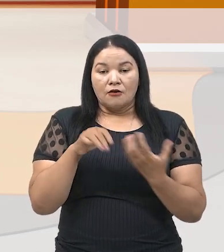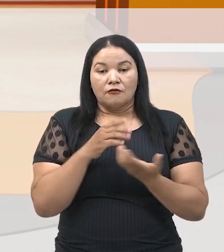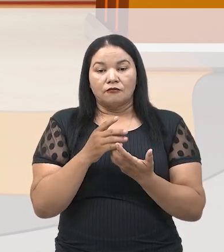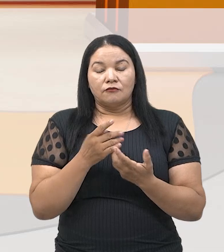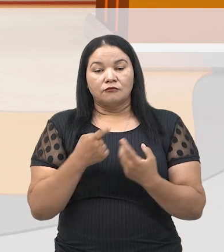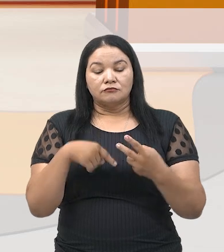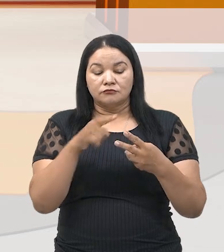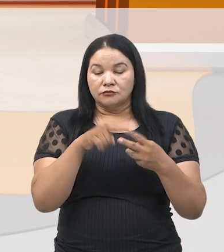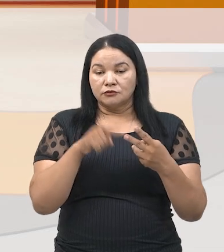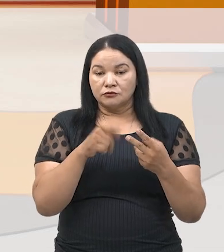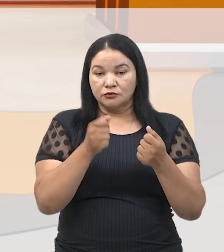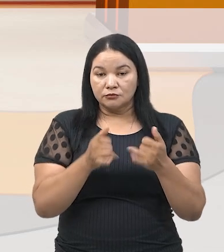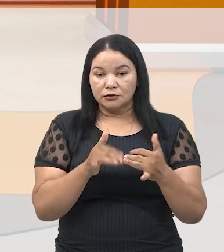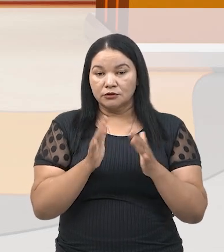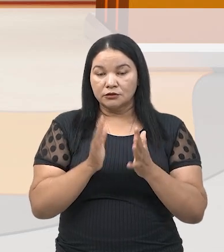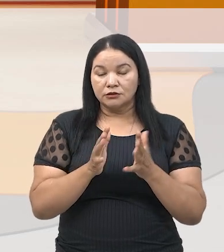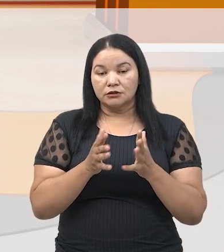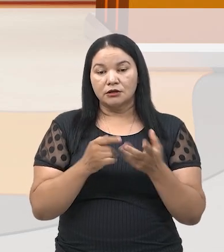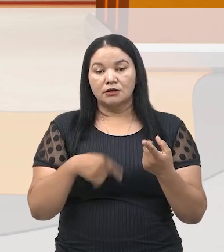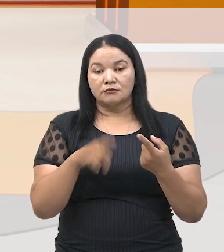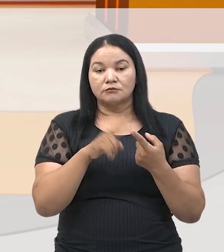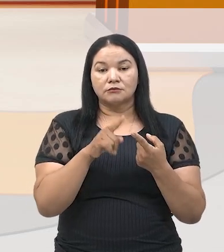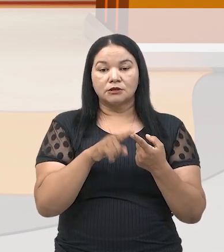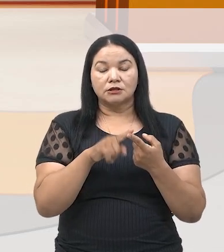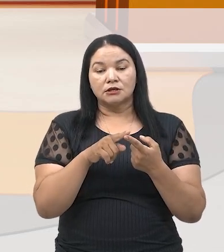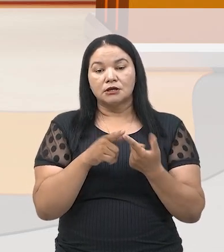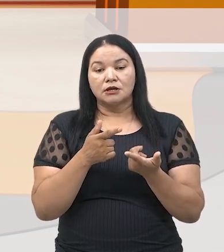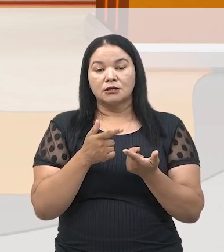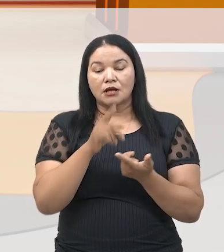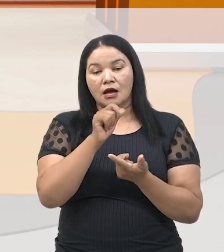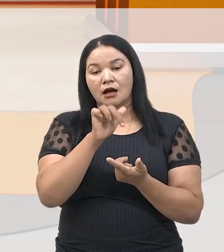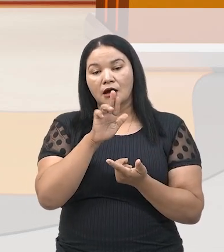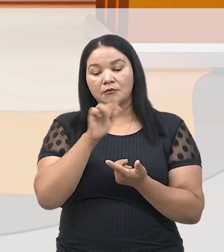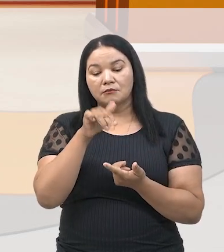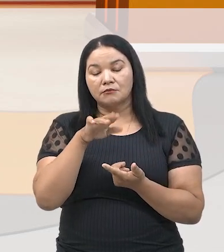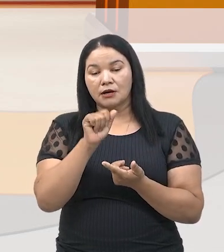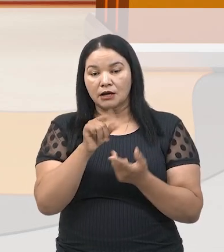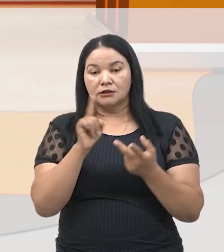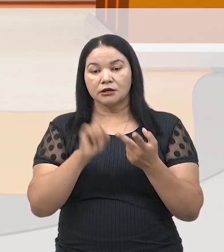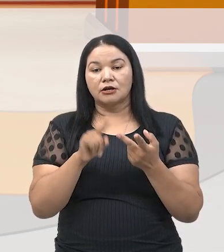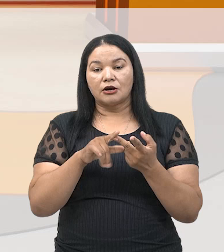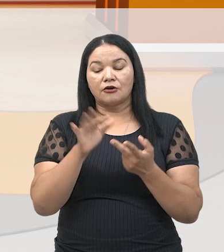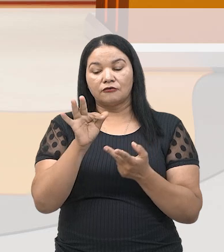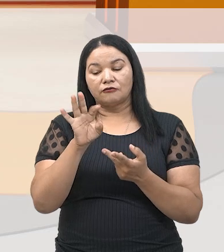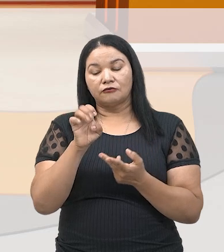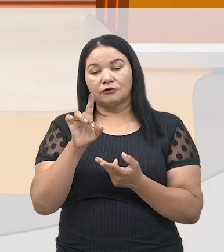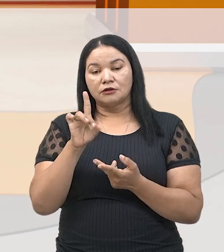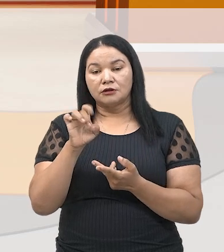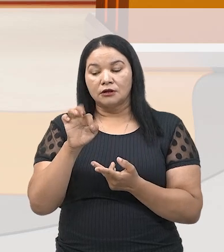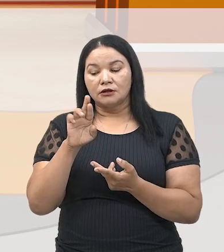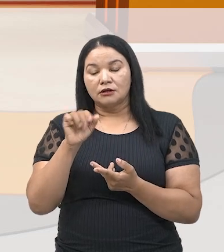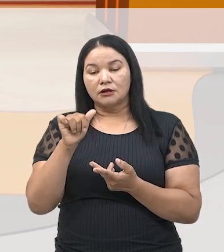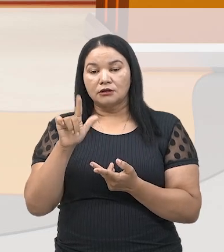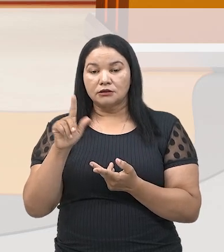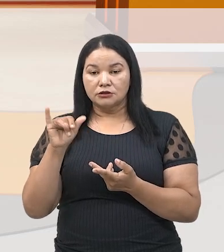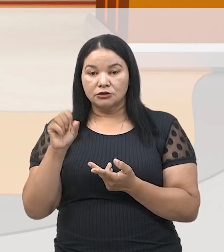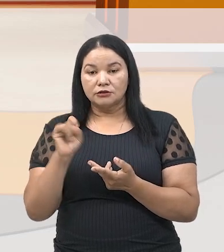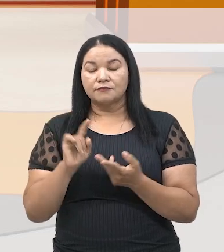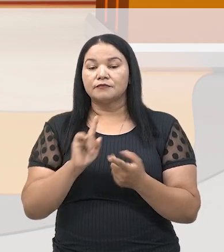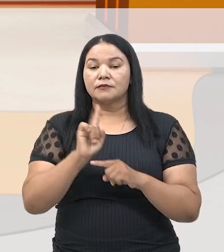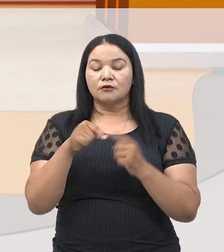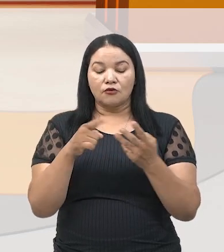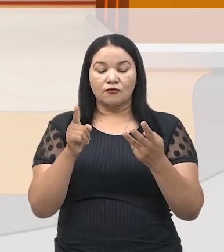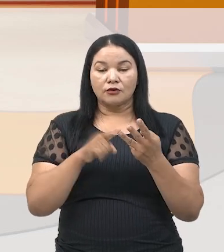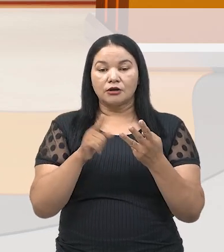nós acabamos de observar, né, tanto a da Armada quanto a federalista. Vamos observar crises governamentais em que